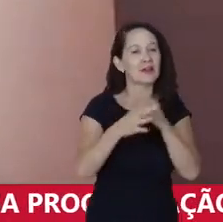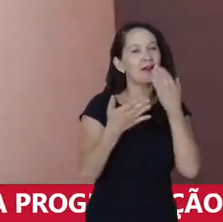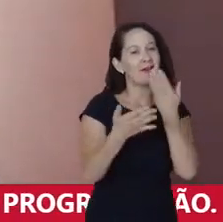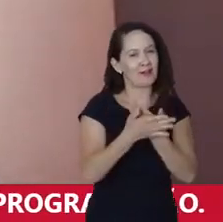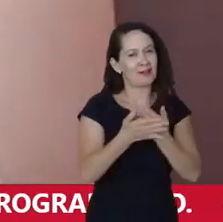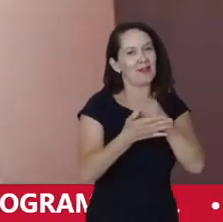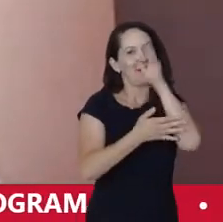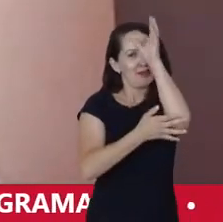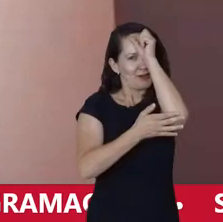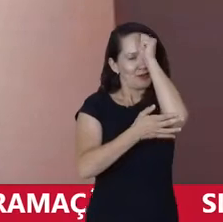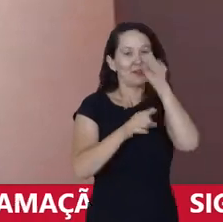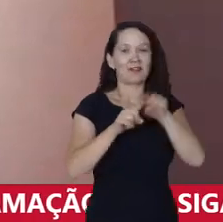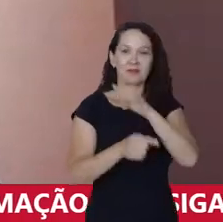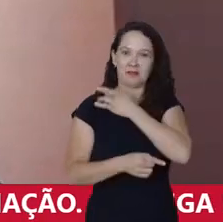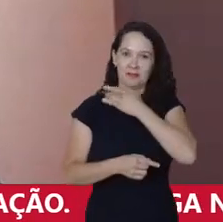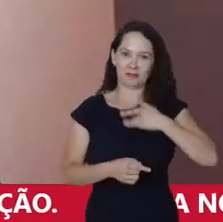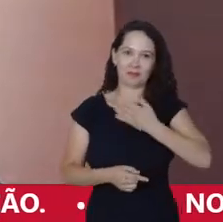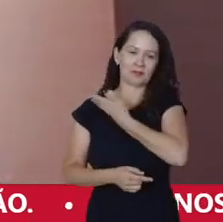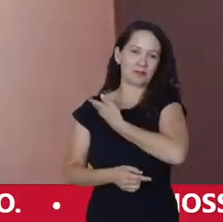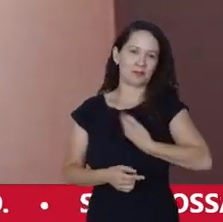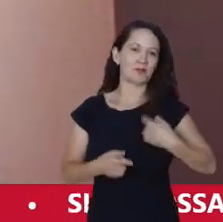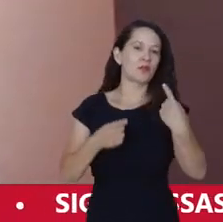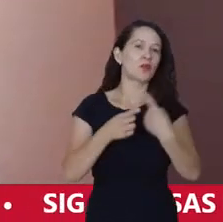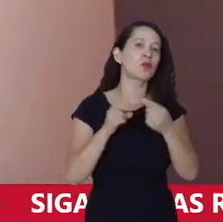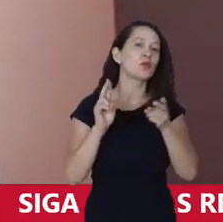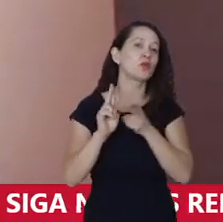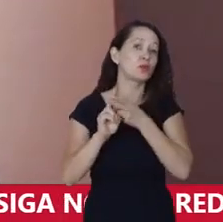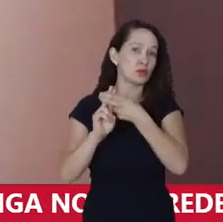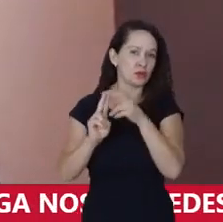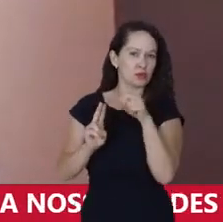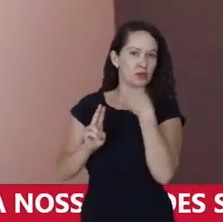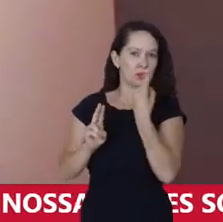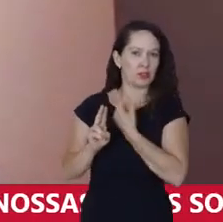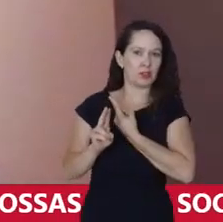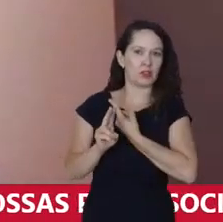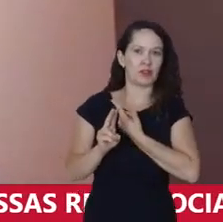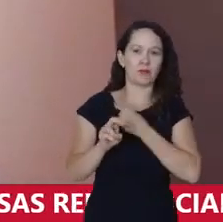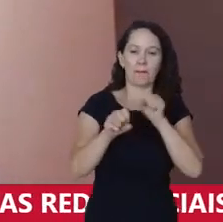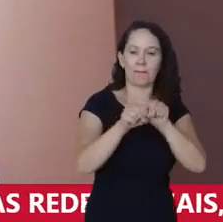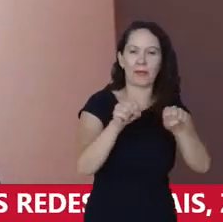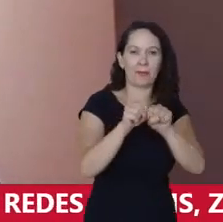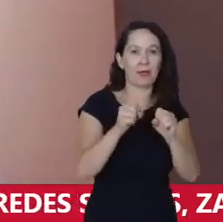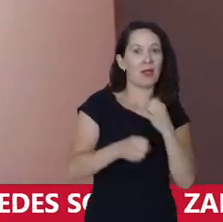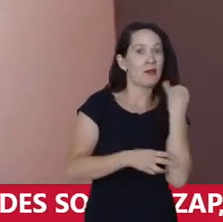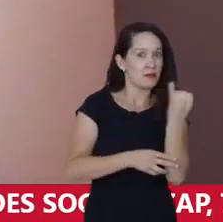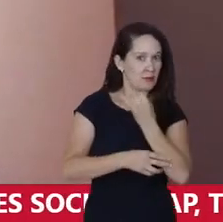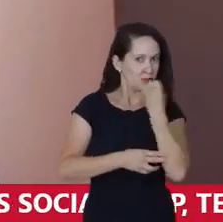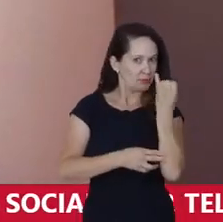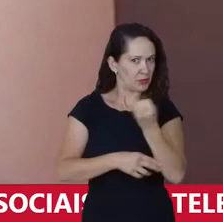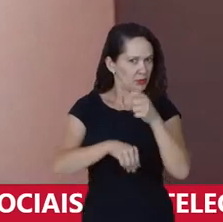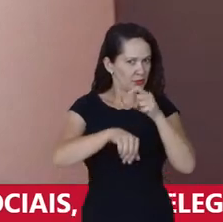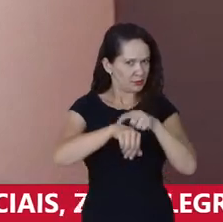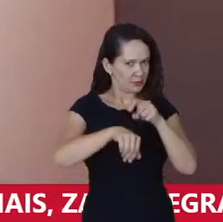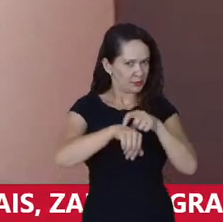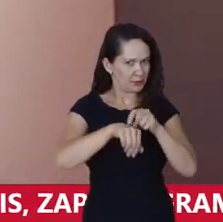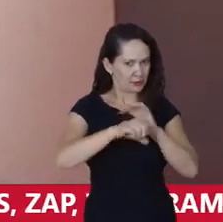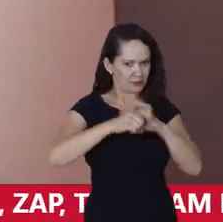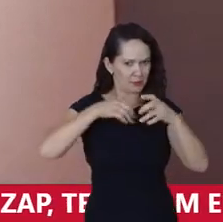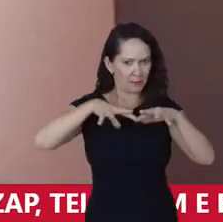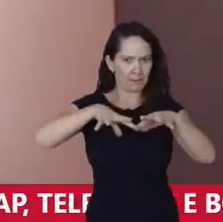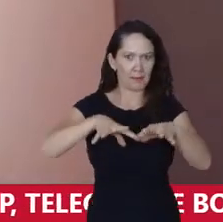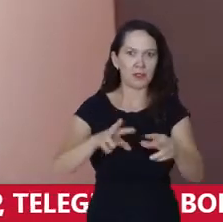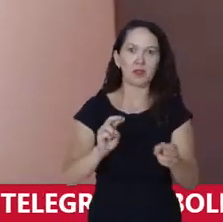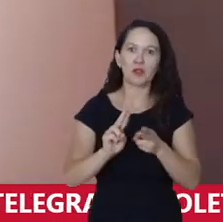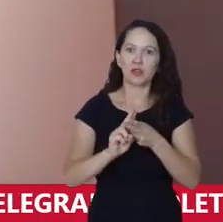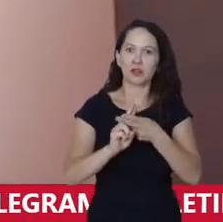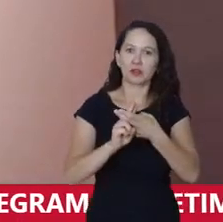E também com a saúde pública, porque o SUS, que nós tanto preconizamos e achamos importante nesse período de pandemia, ele se